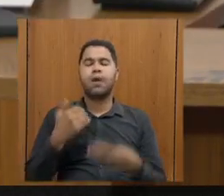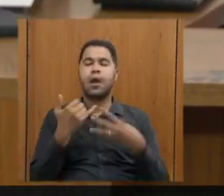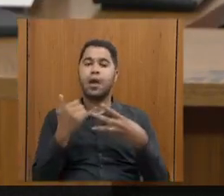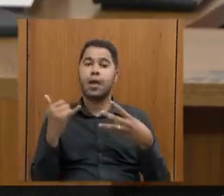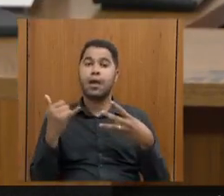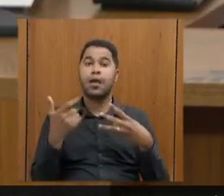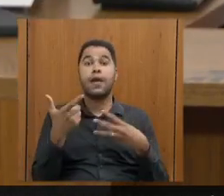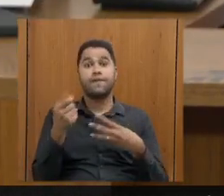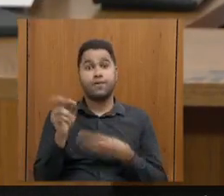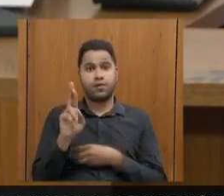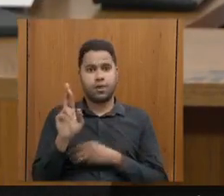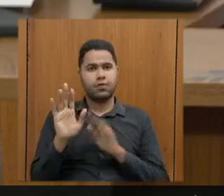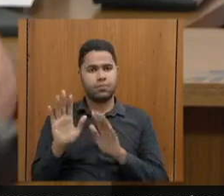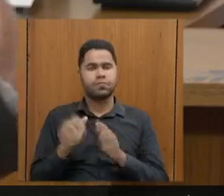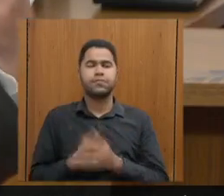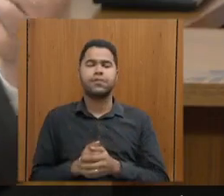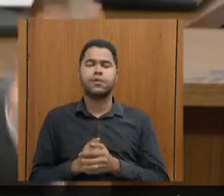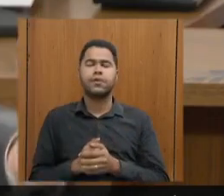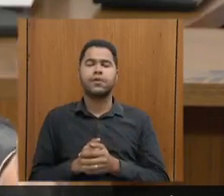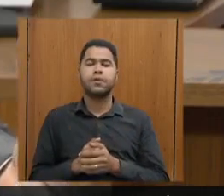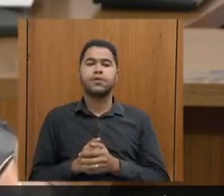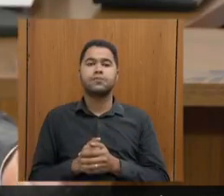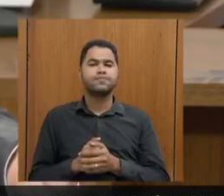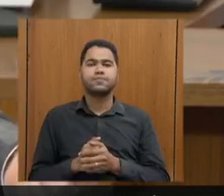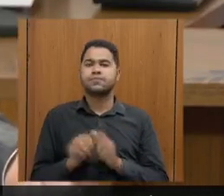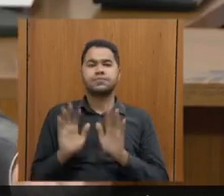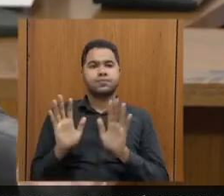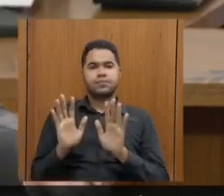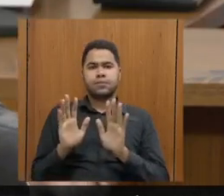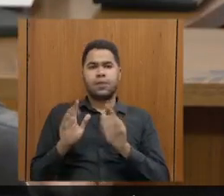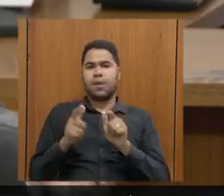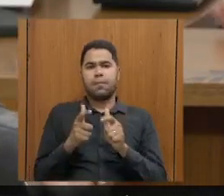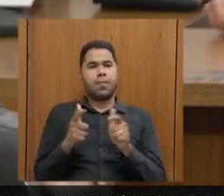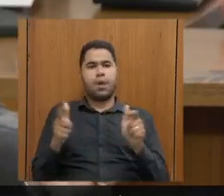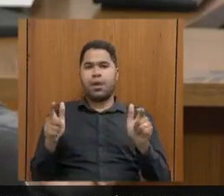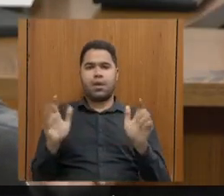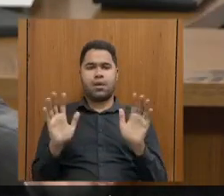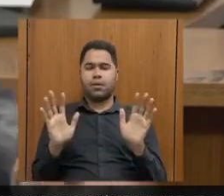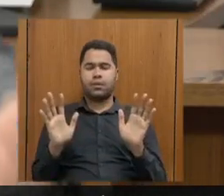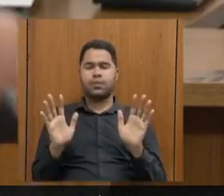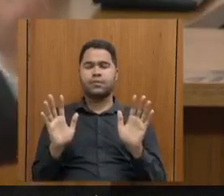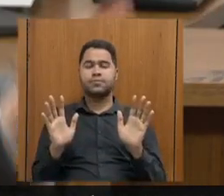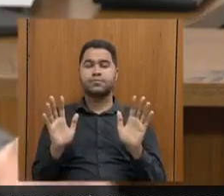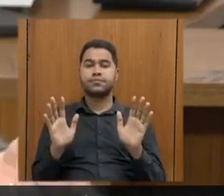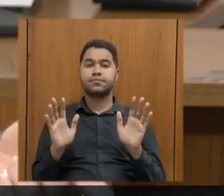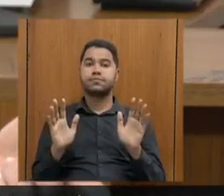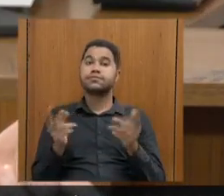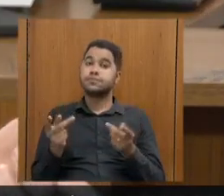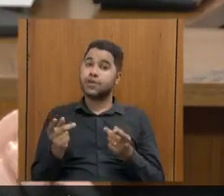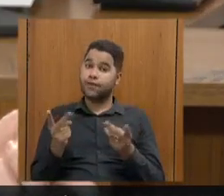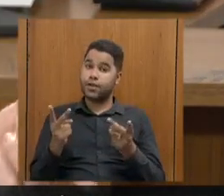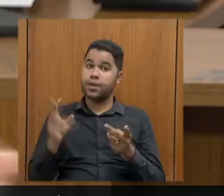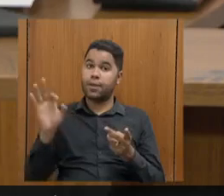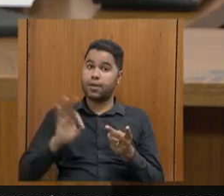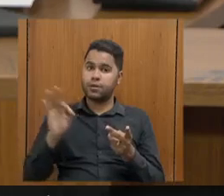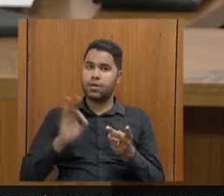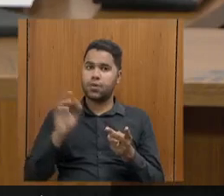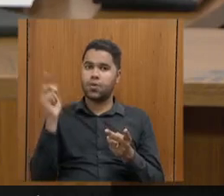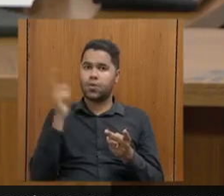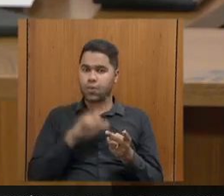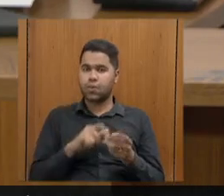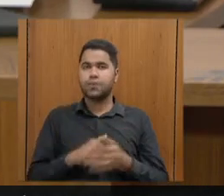colocado à 20 reais né então nós deixamos de fazer as ampliações de capital e ainda vendemos ações